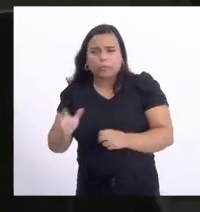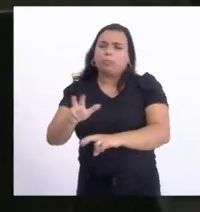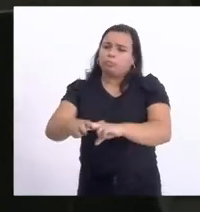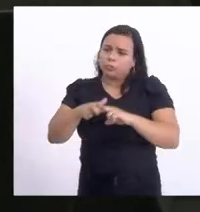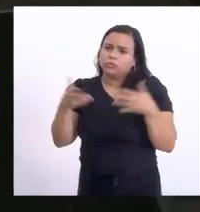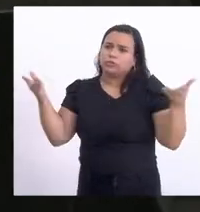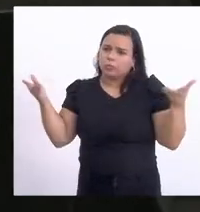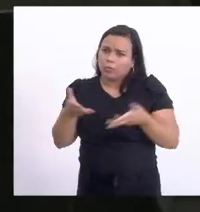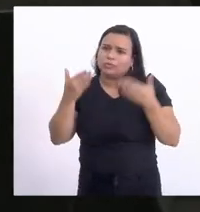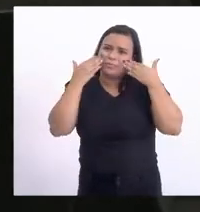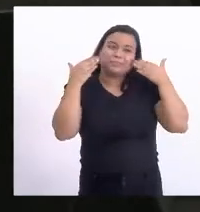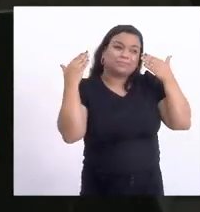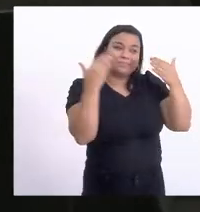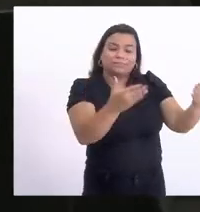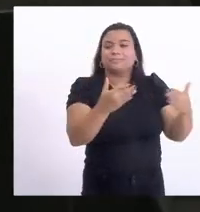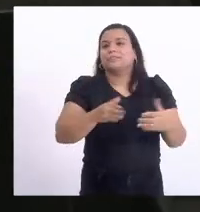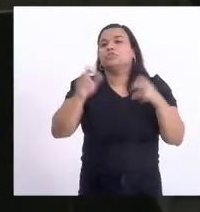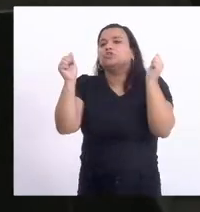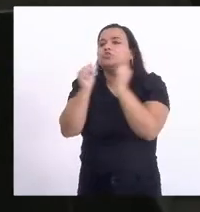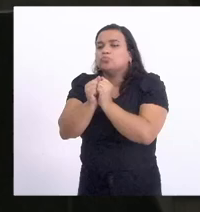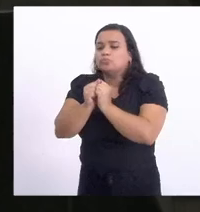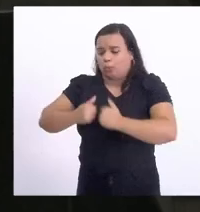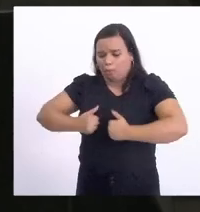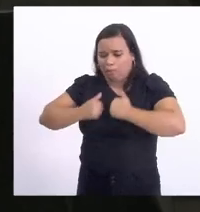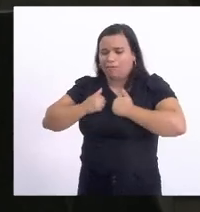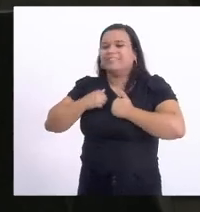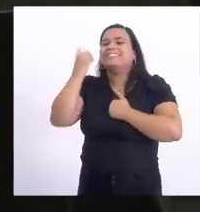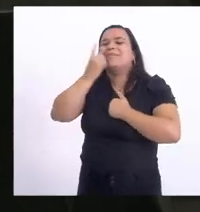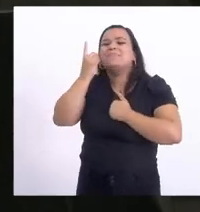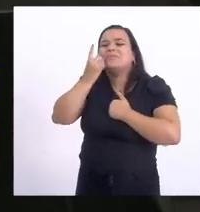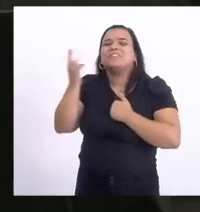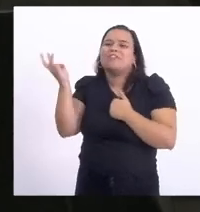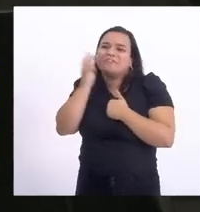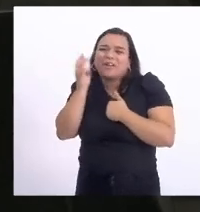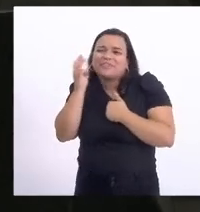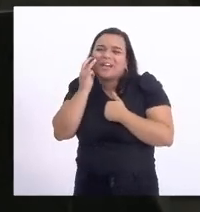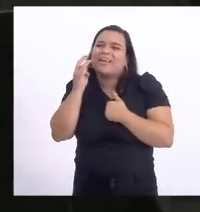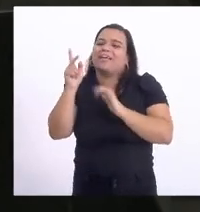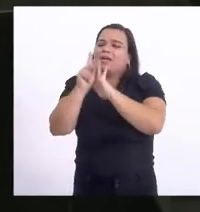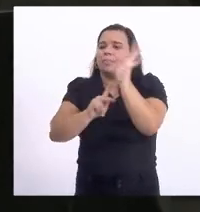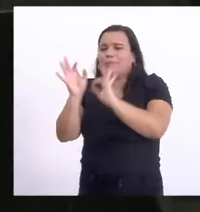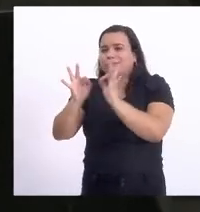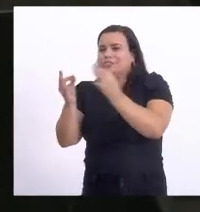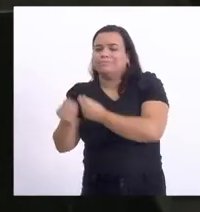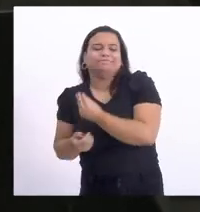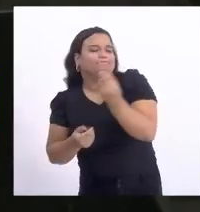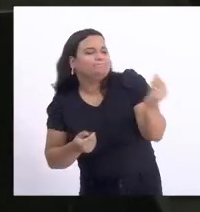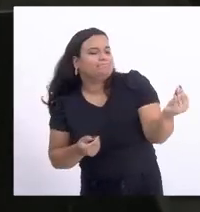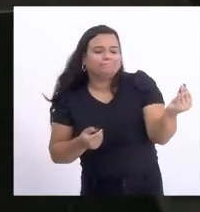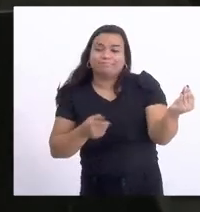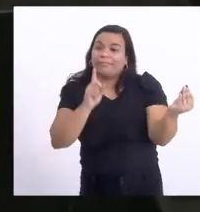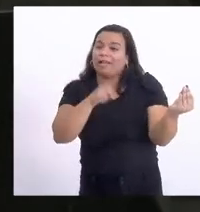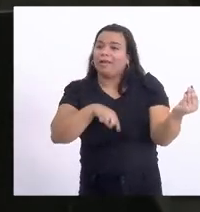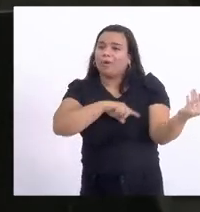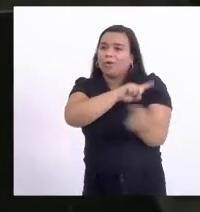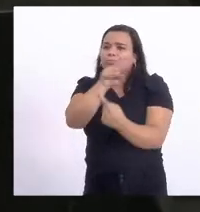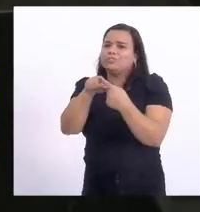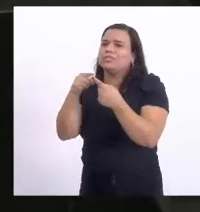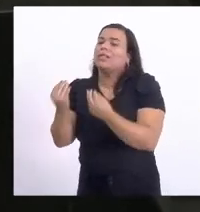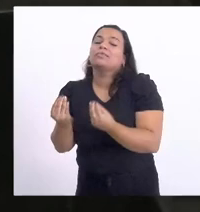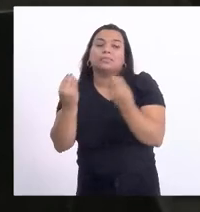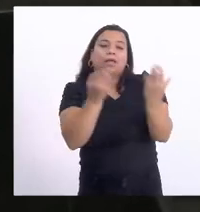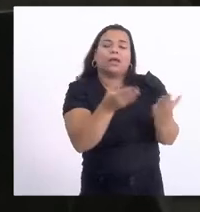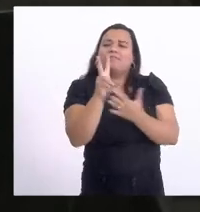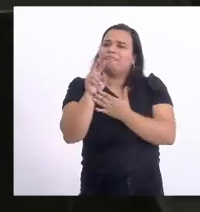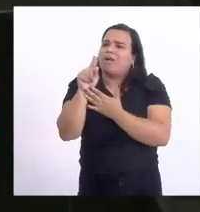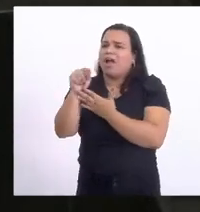meu camarada deputado Valdec Carneiro, um projeto que não só pretende destinar essas vagas ociosas aos refugiados